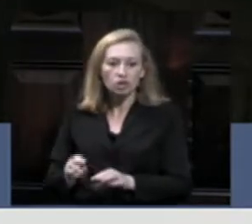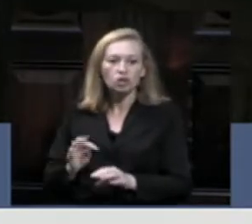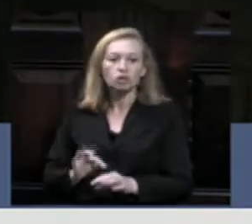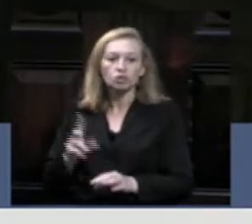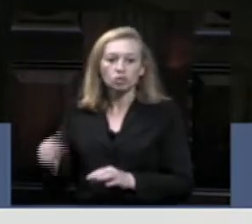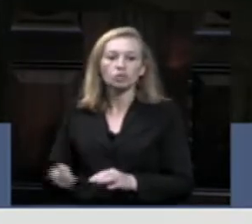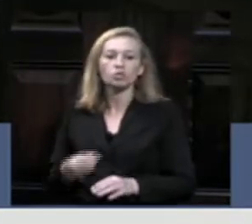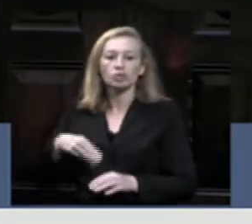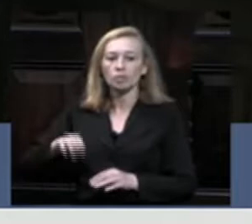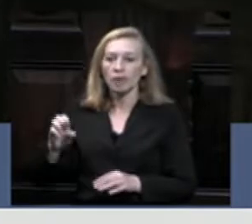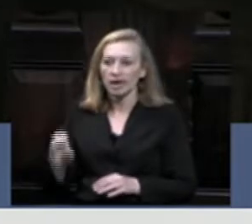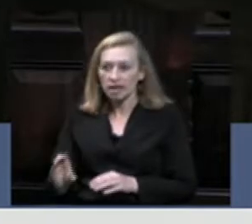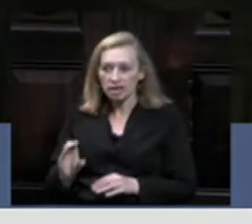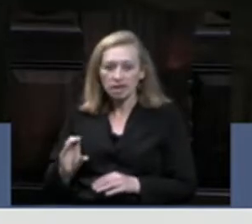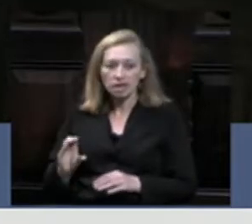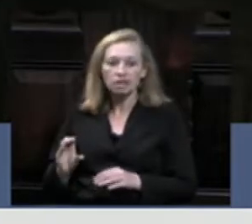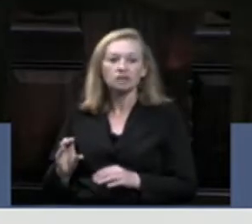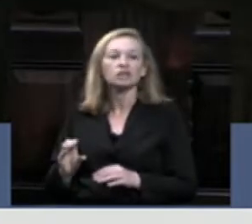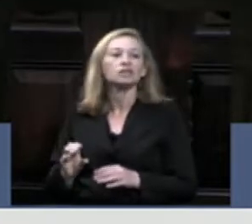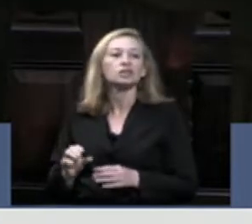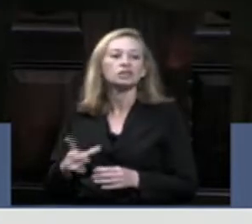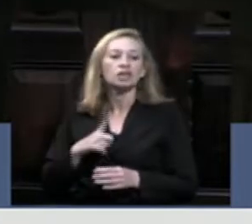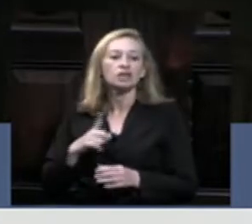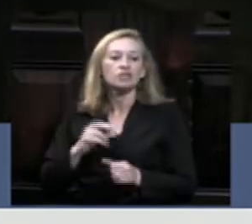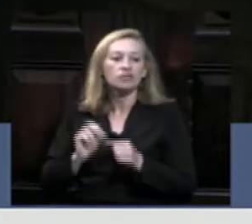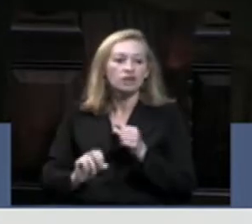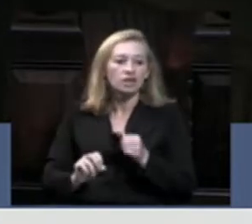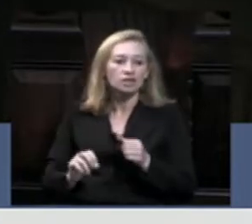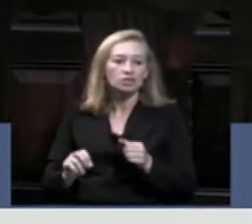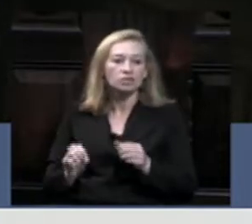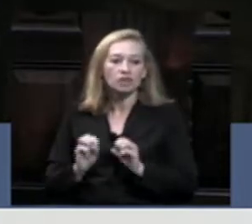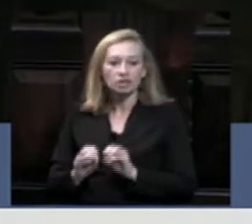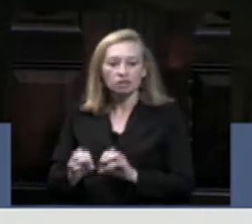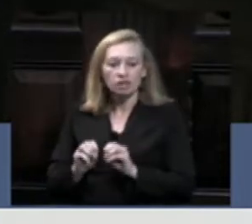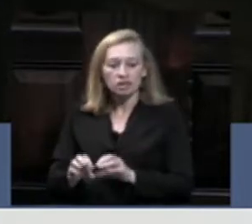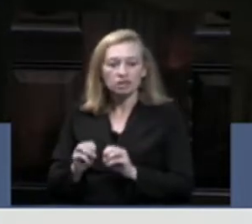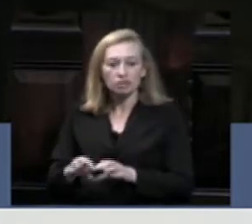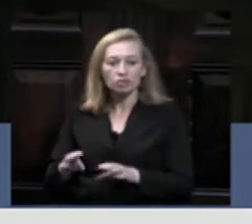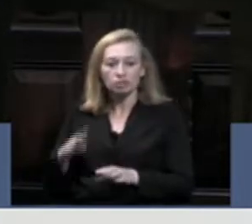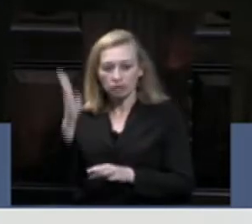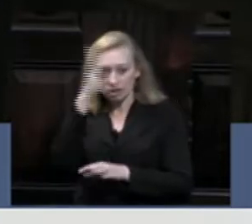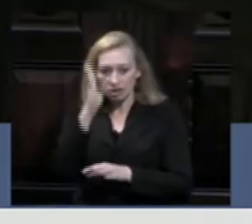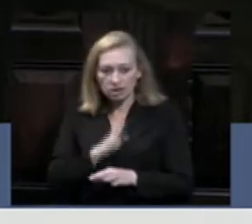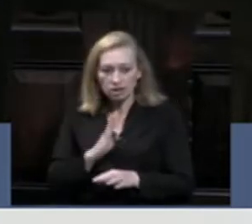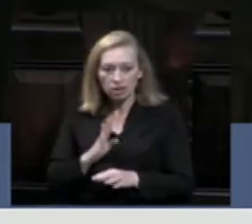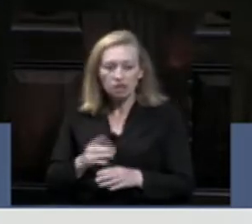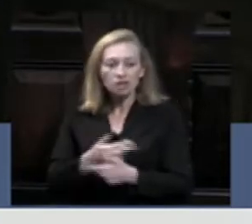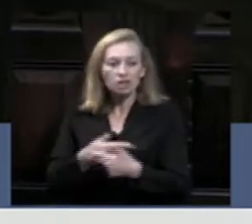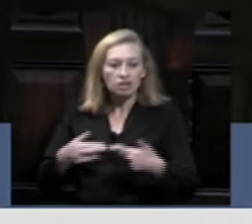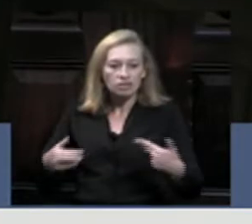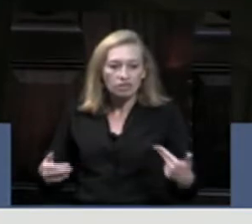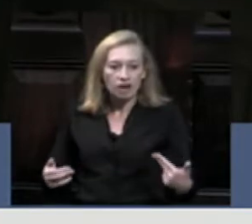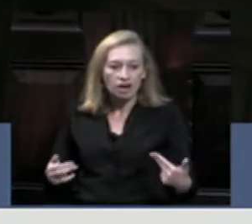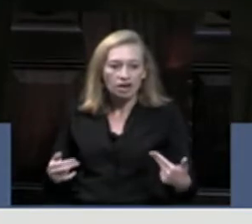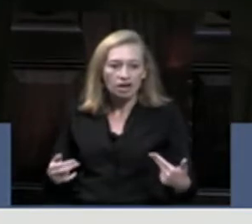a Base Nacional Comum Curricular, a BNCC. Tem várias entidades do campo educacional